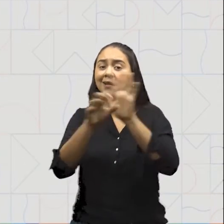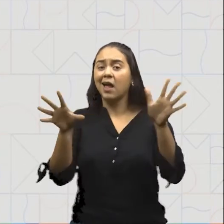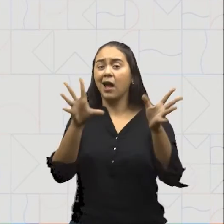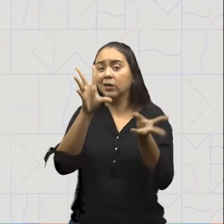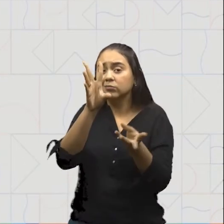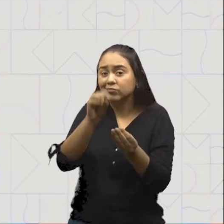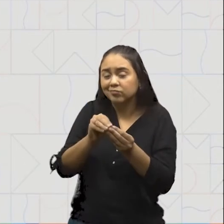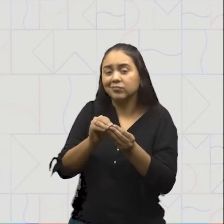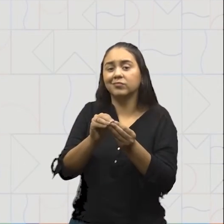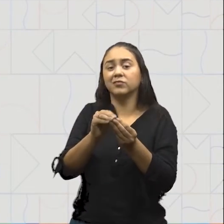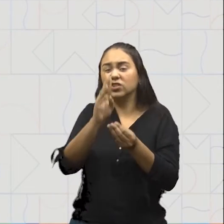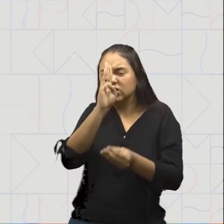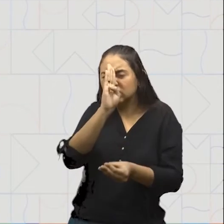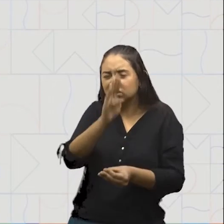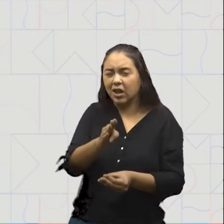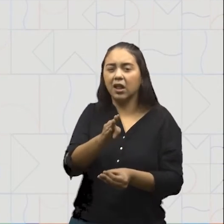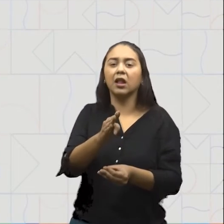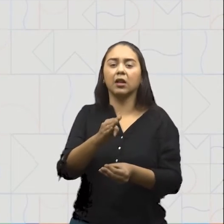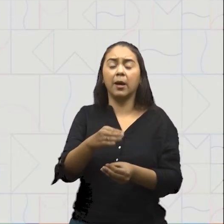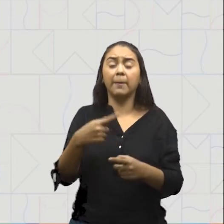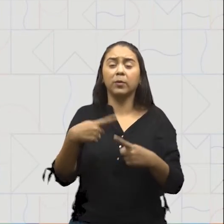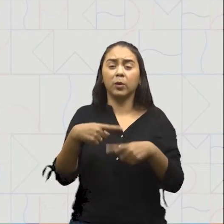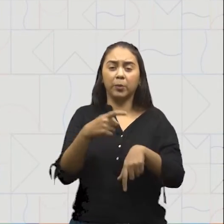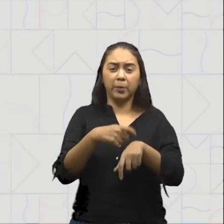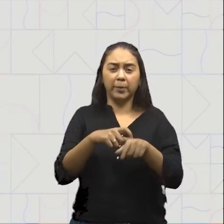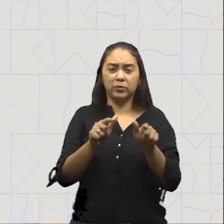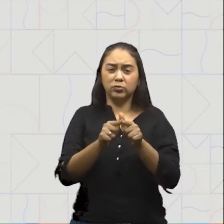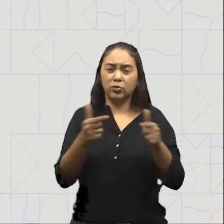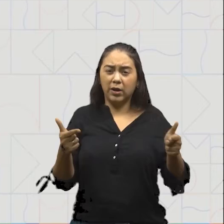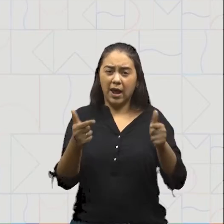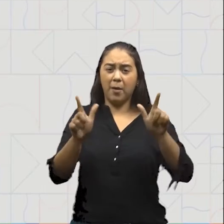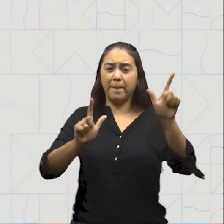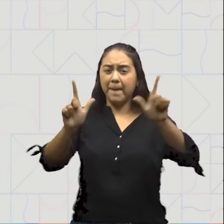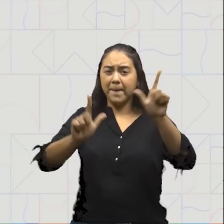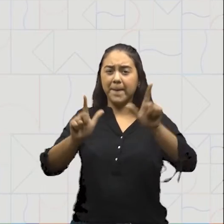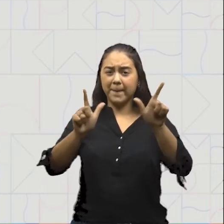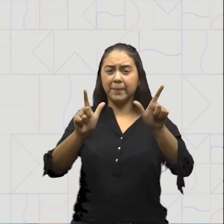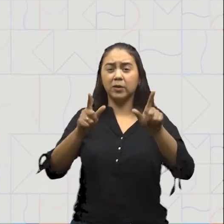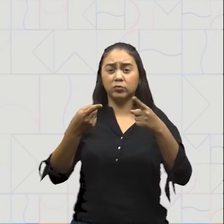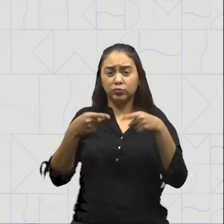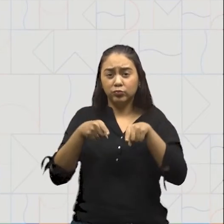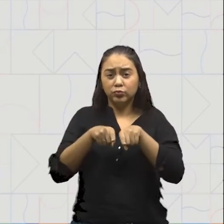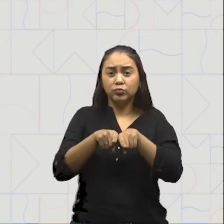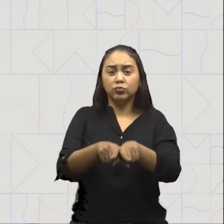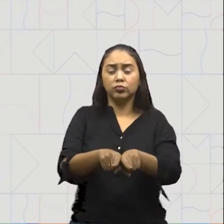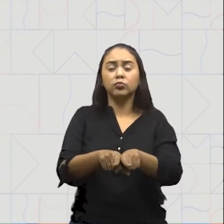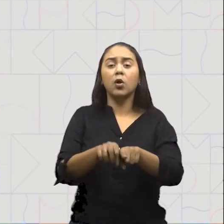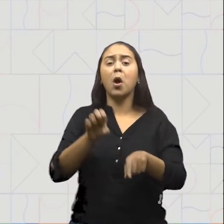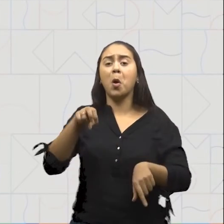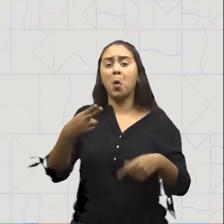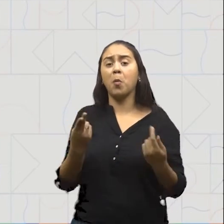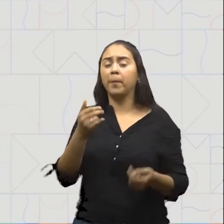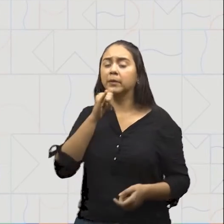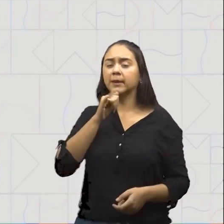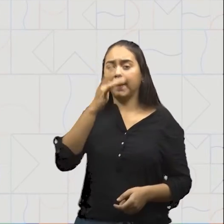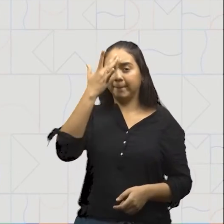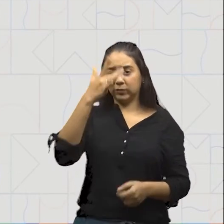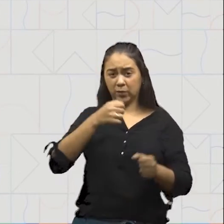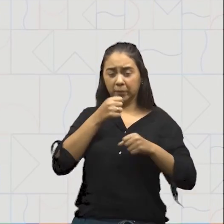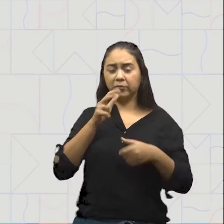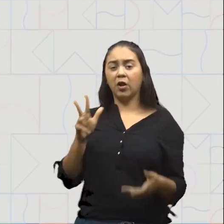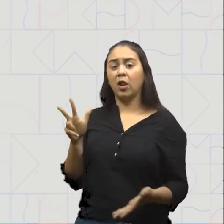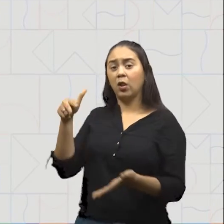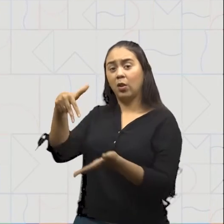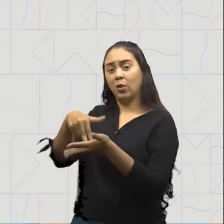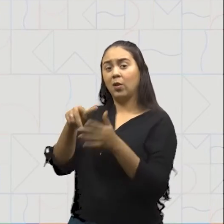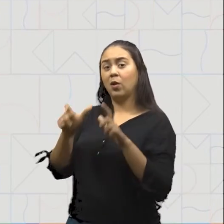breves possíveis. Quando o telejornal acompanha a notícia em tempo real, ou ainda quando consegue ir ao local do acontecimento,